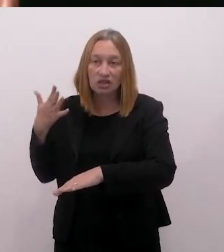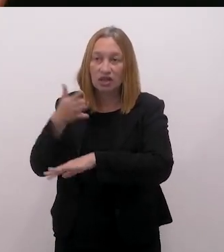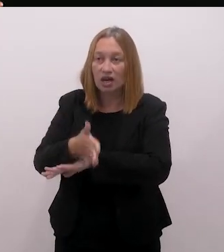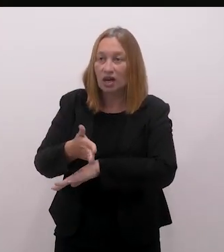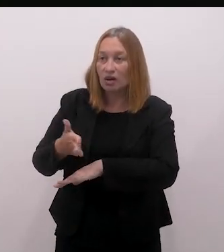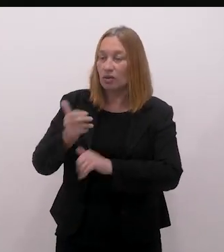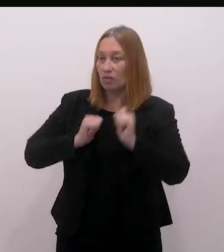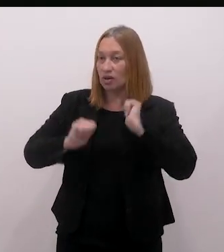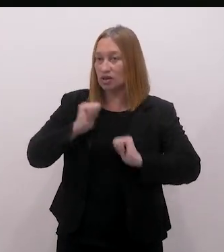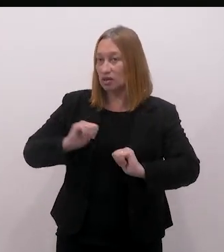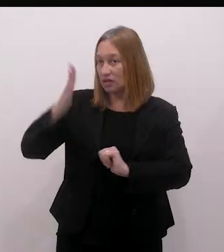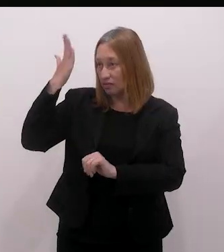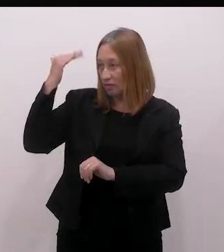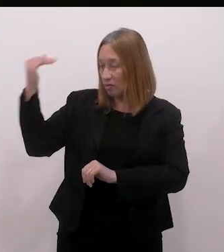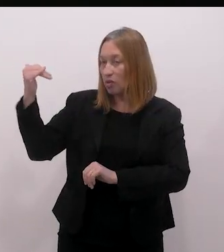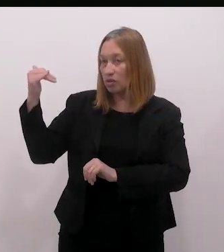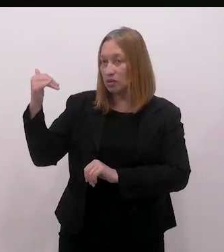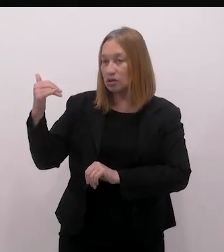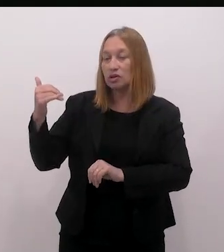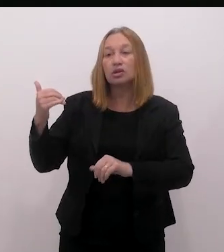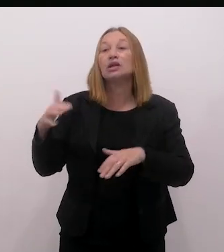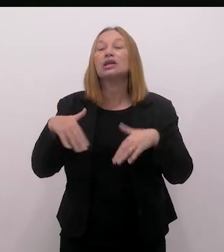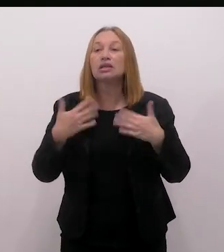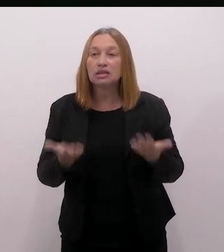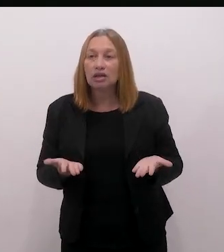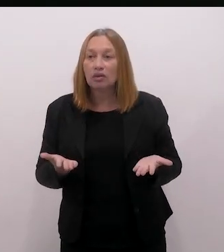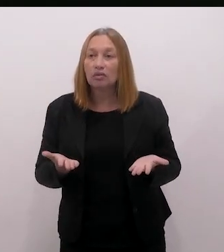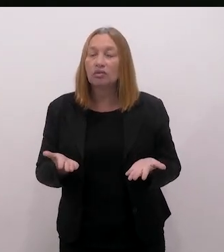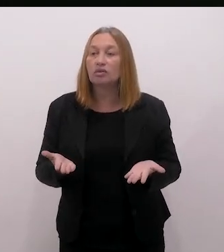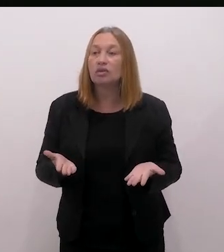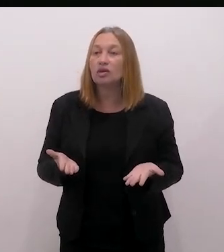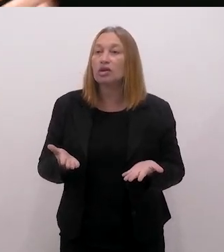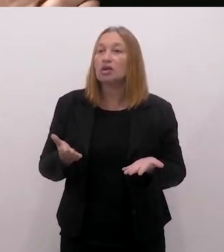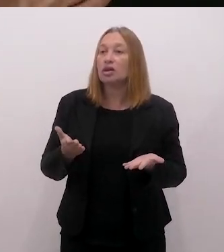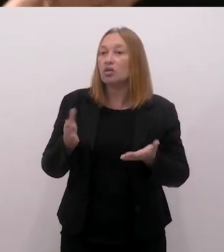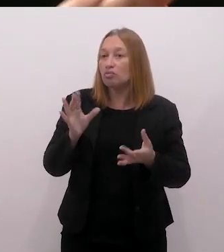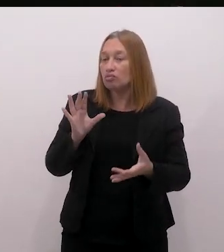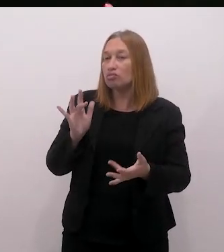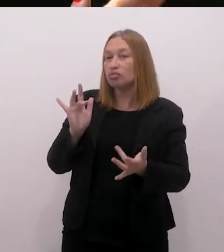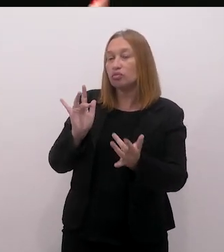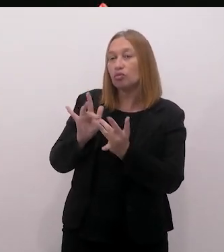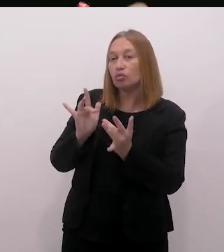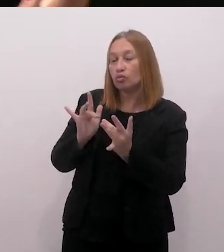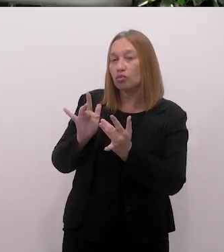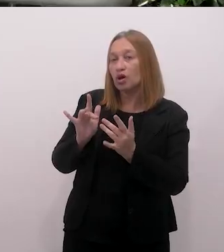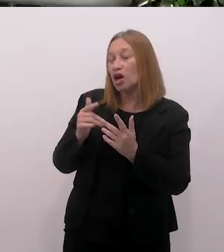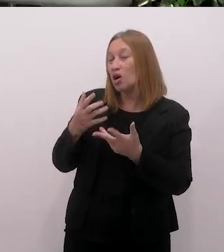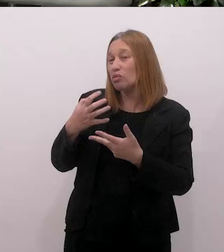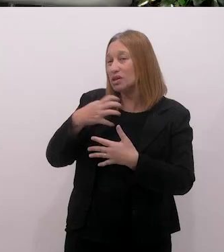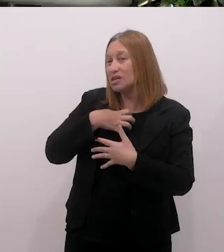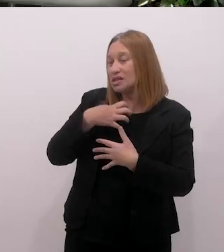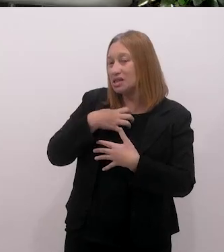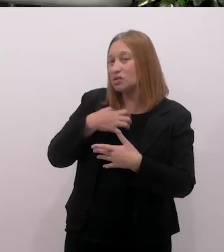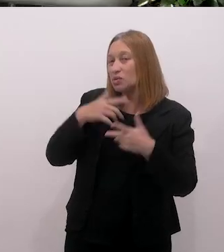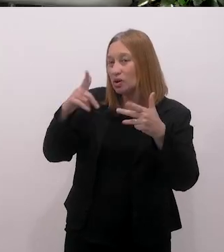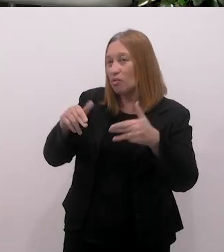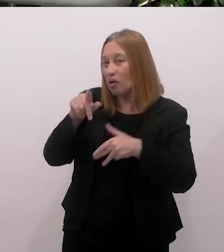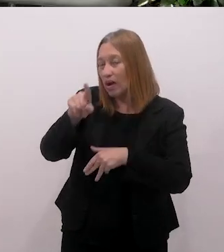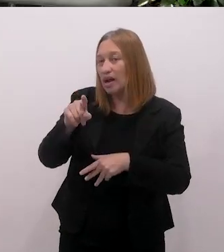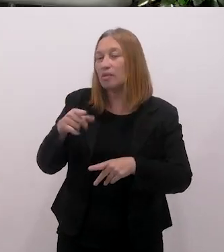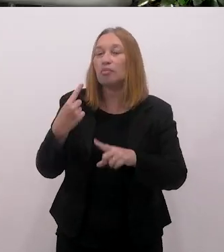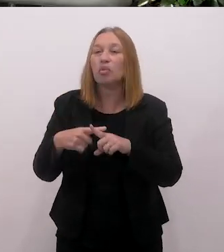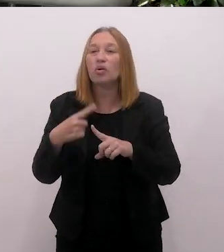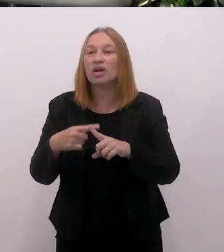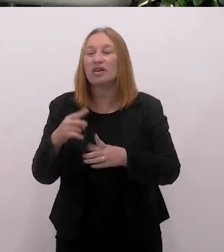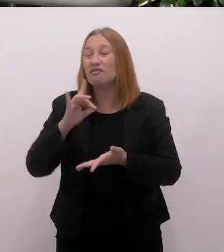artista mais conhecido. Foi um caminho que nós tivemos que percorrer. Eu me identifico imenso com tudo o que ela está a dizer,